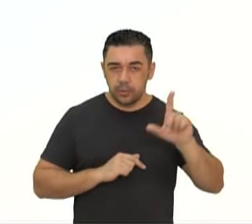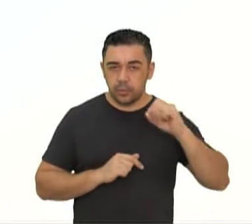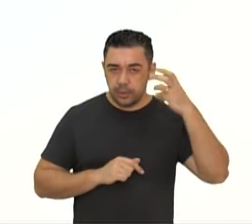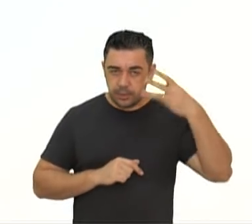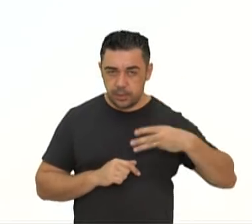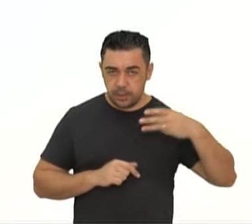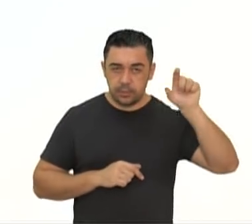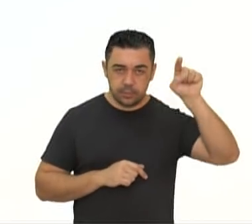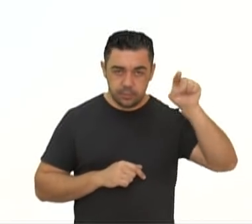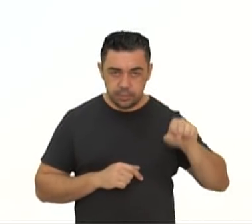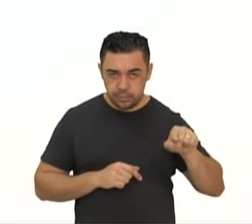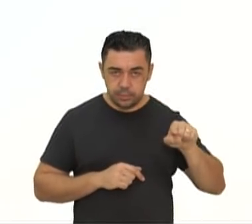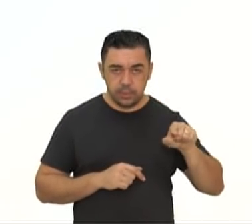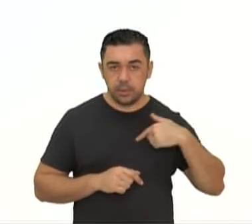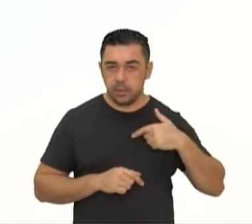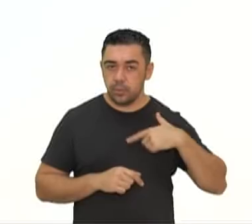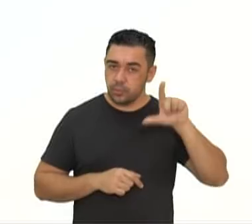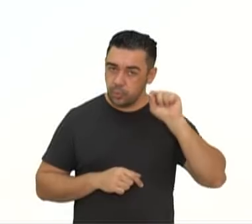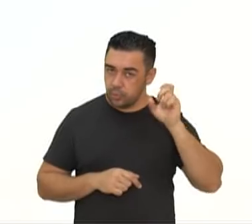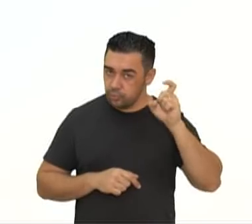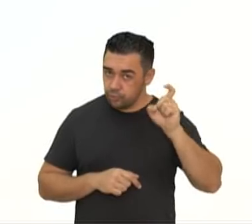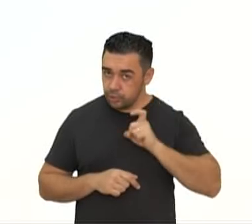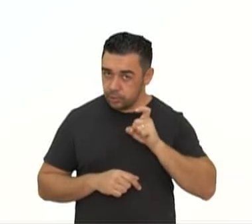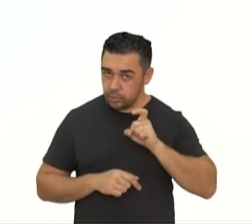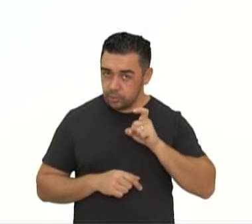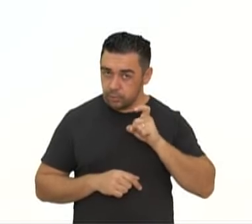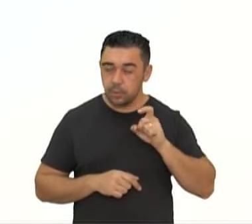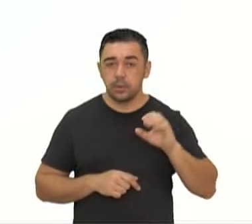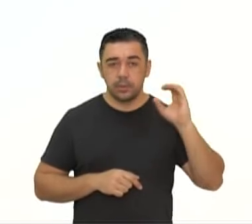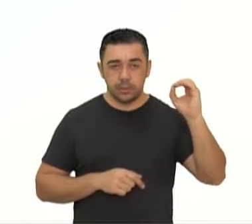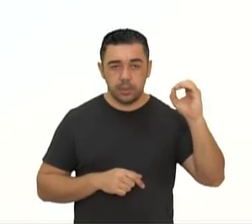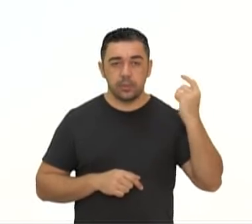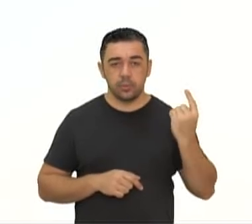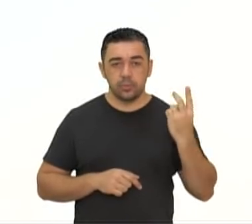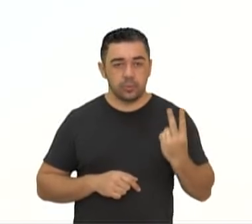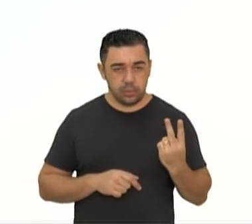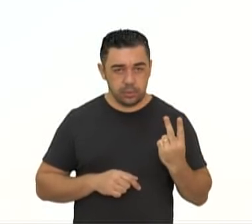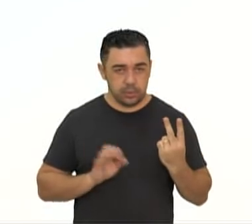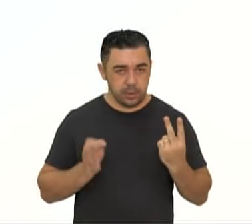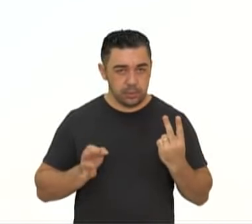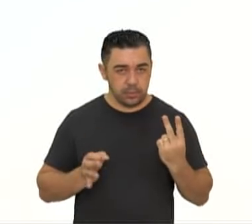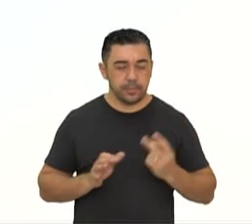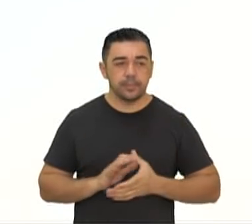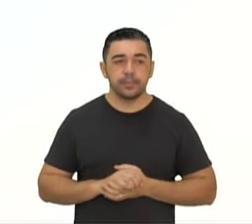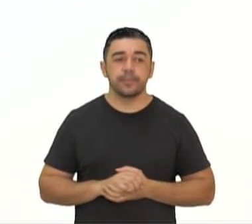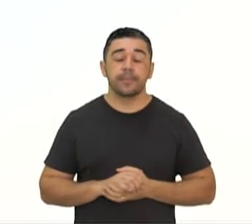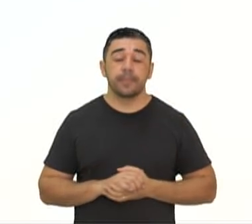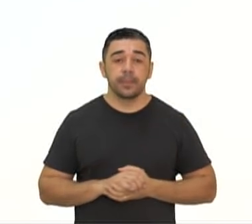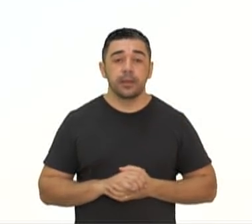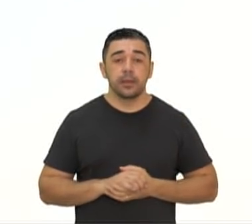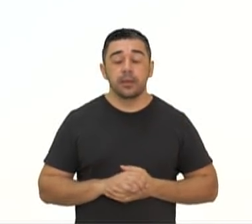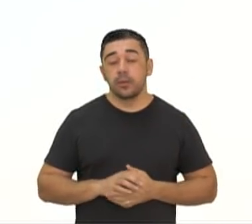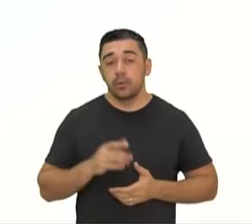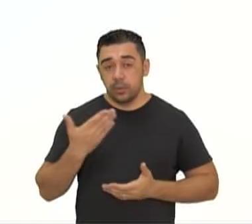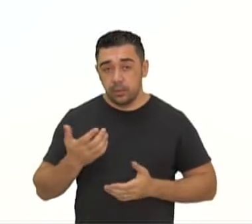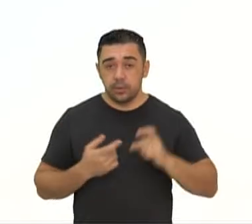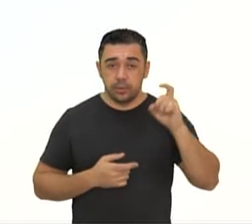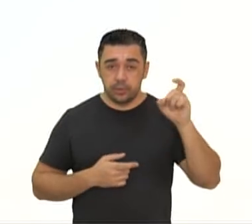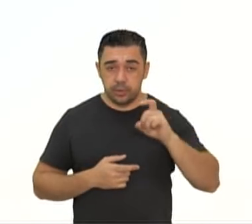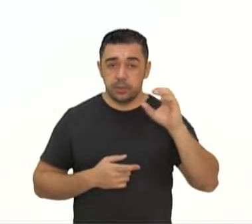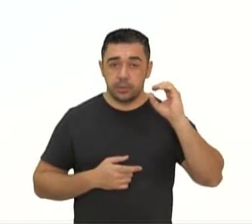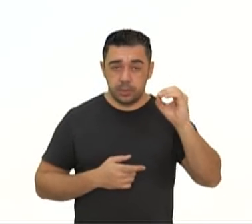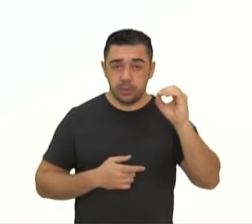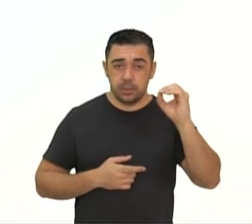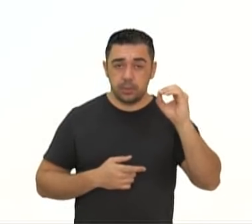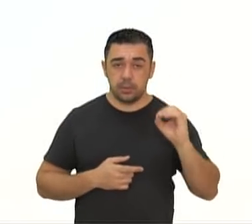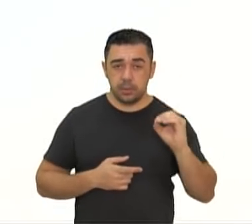para x, eu já vou te explicar por que eu escolho o x. Eu escolhi o 0, o 1 e o 2. Quando o x for 0, 0 mais